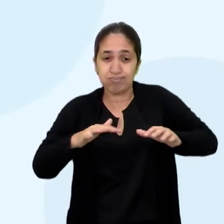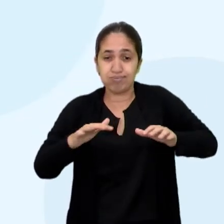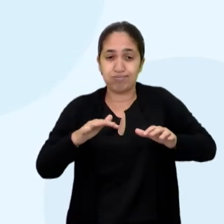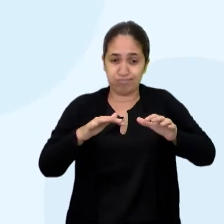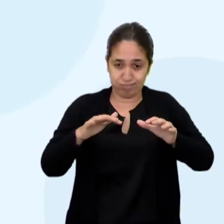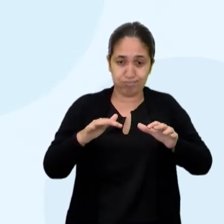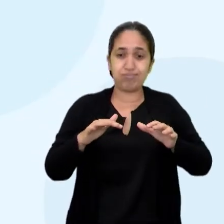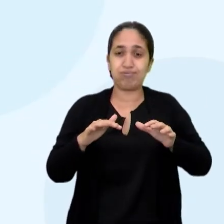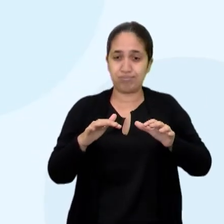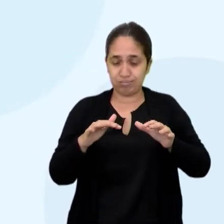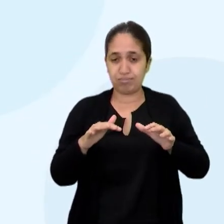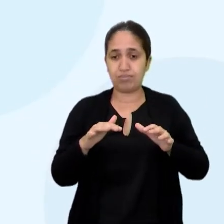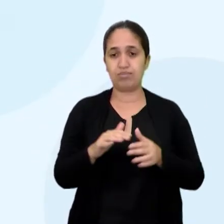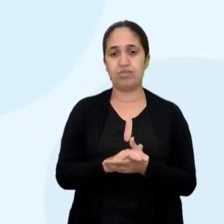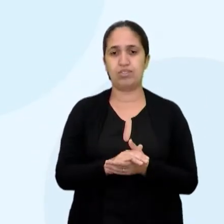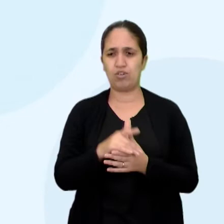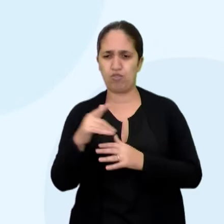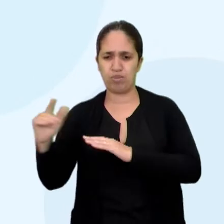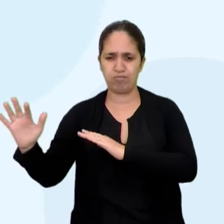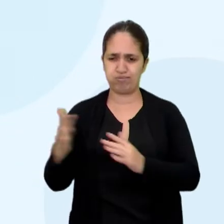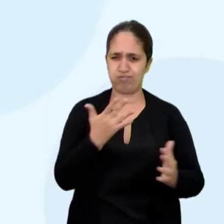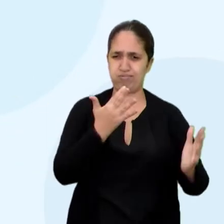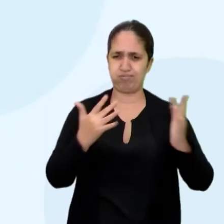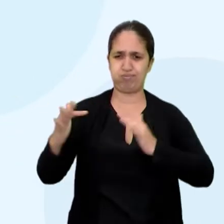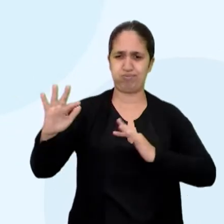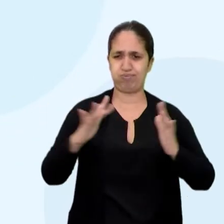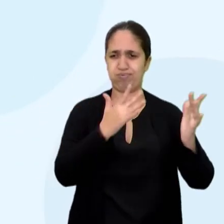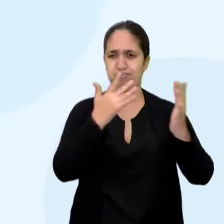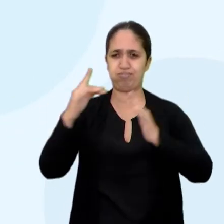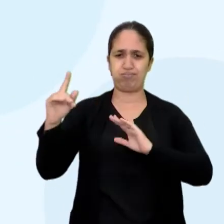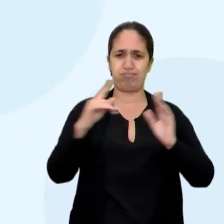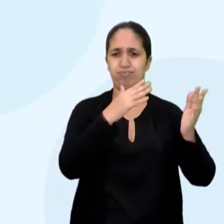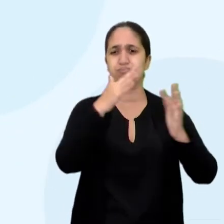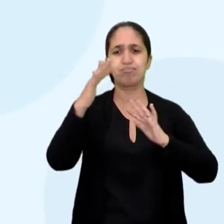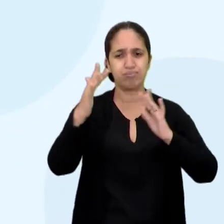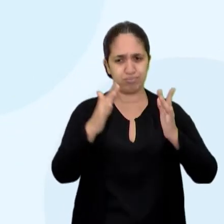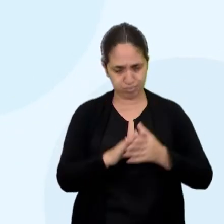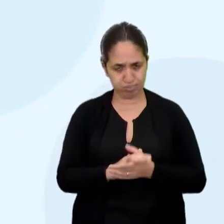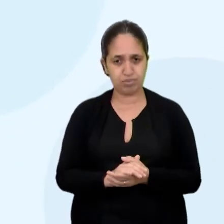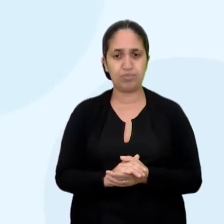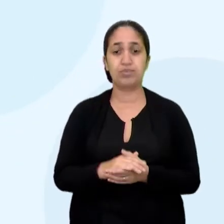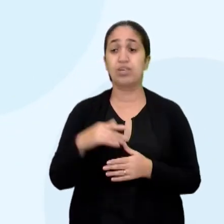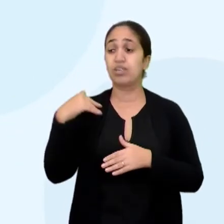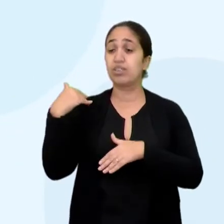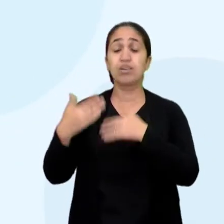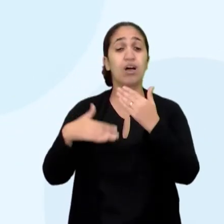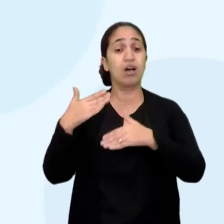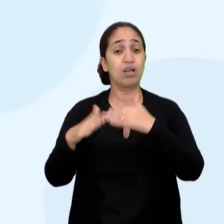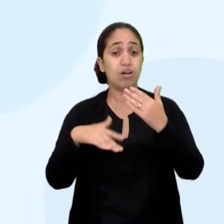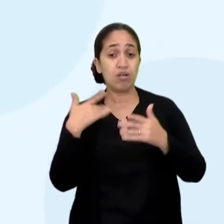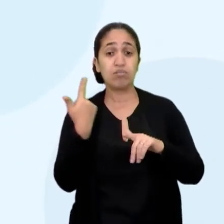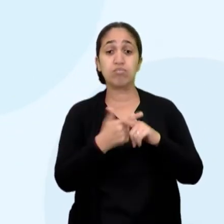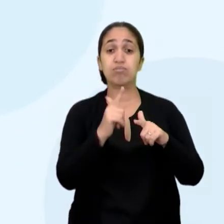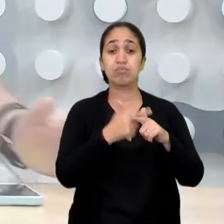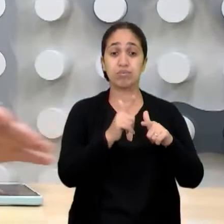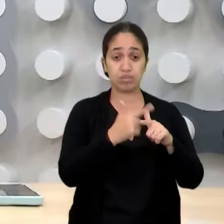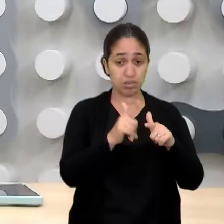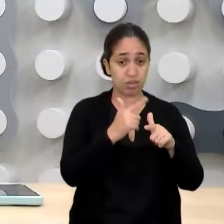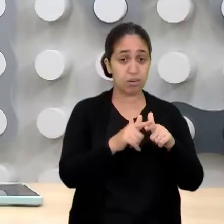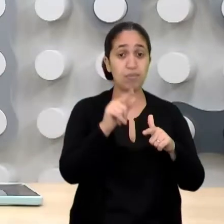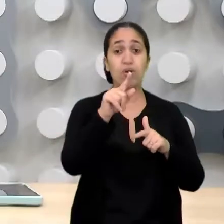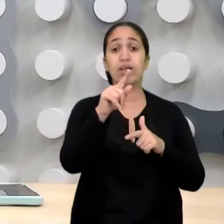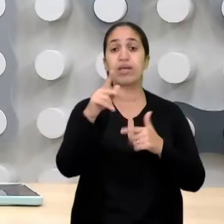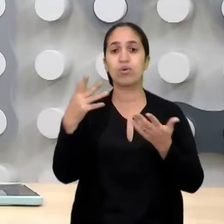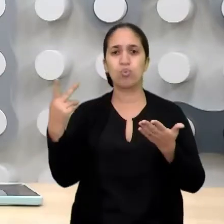aí, né, que chamamos aí de tsunami no litoral do Japão, né? E desencadeou aí um problema aí que foi um